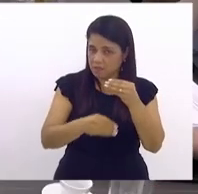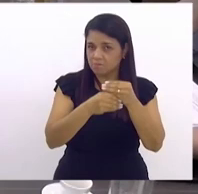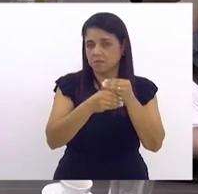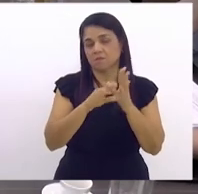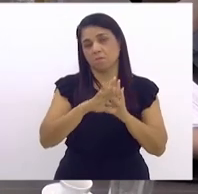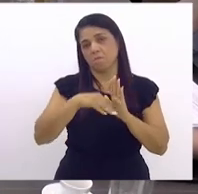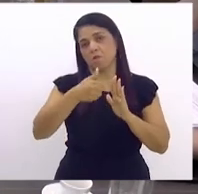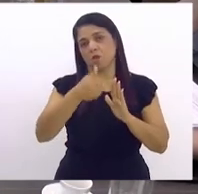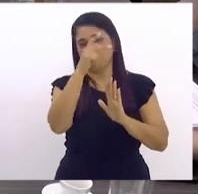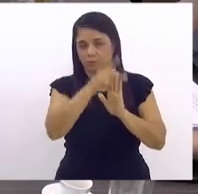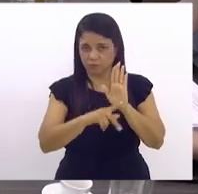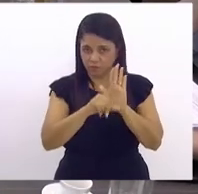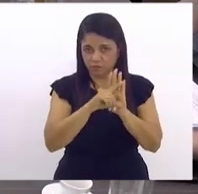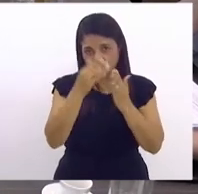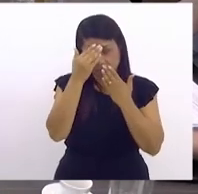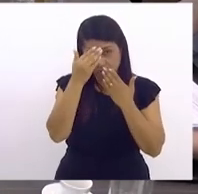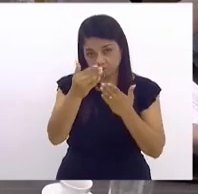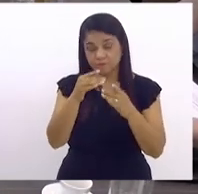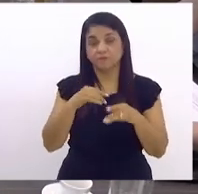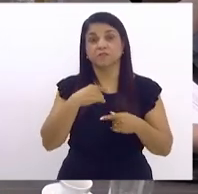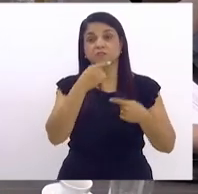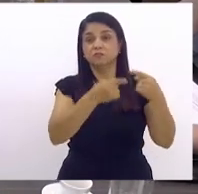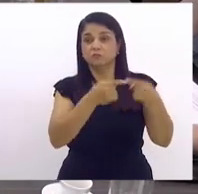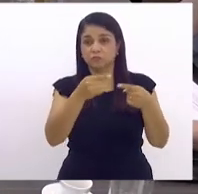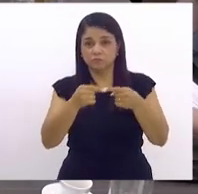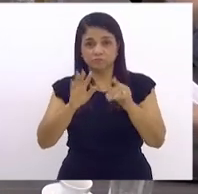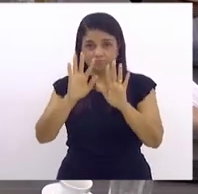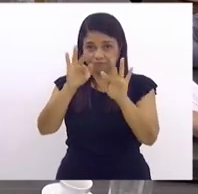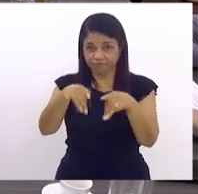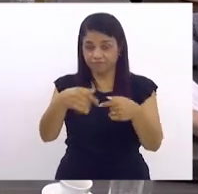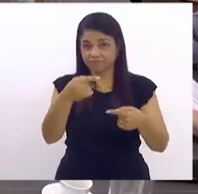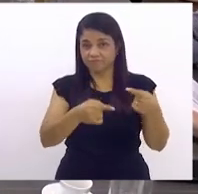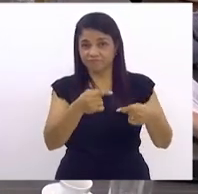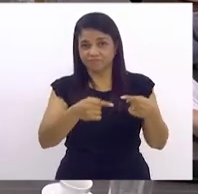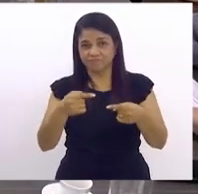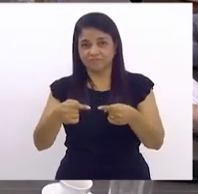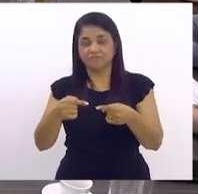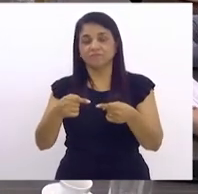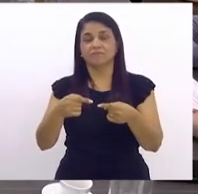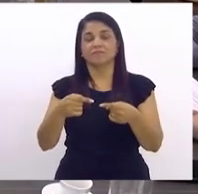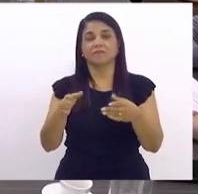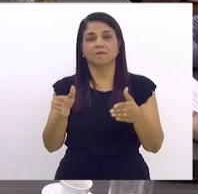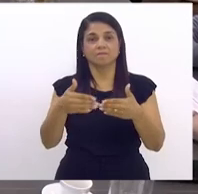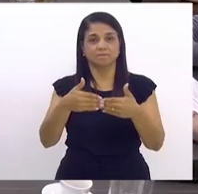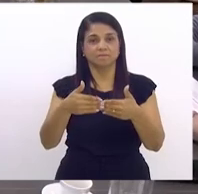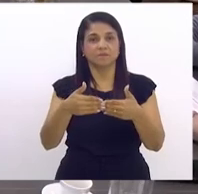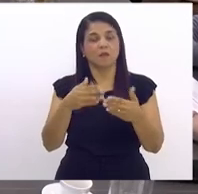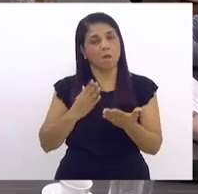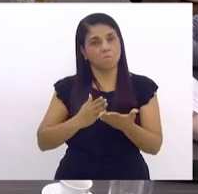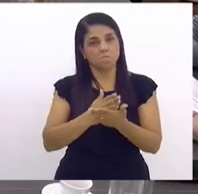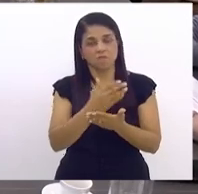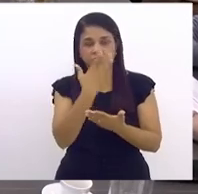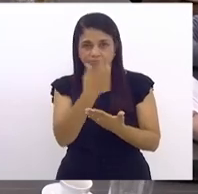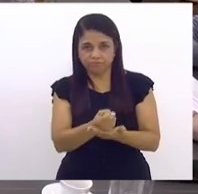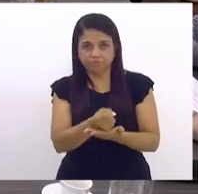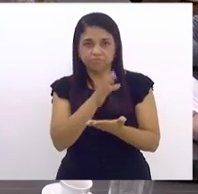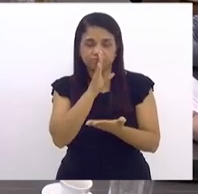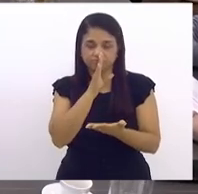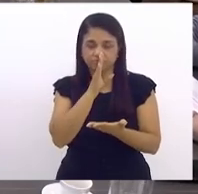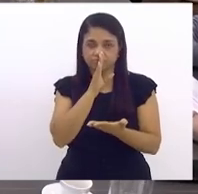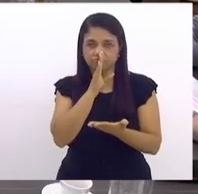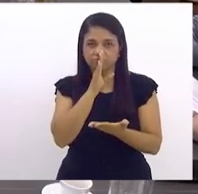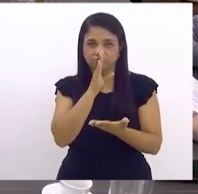projeto. Perfeito. Ainda em discussão, não havendo quem queira discutir, encerrada a discussão, senhores que aprovam, permaneçam como